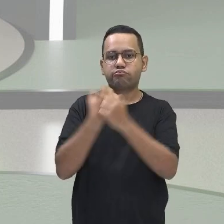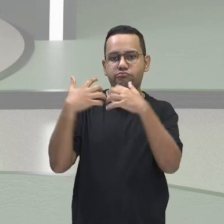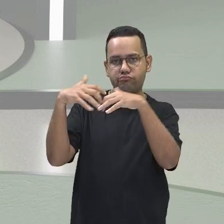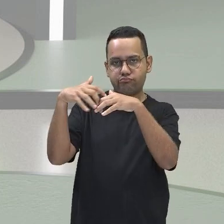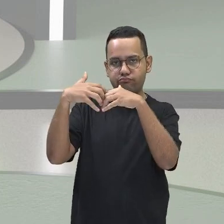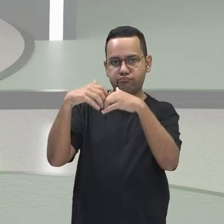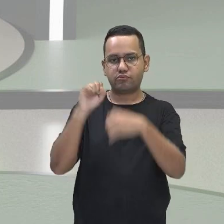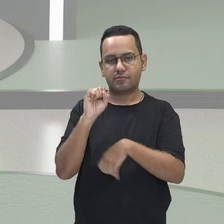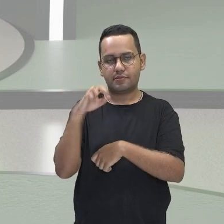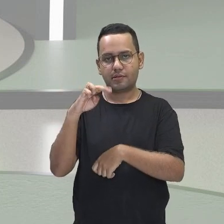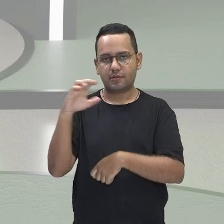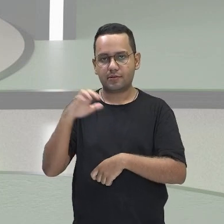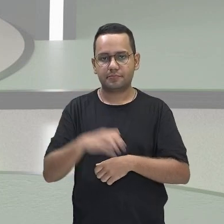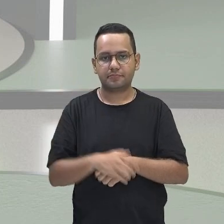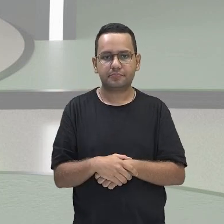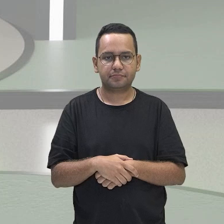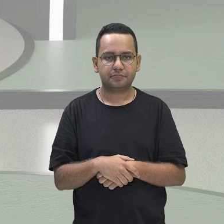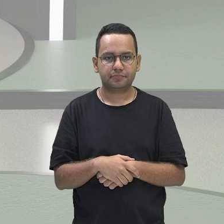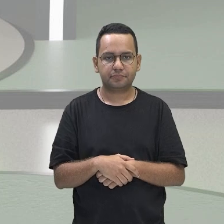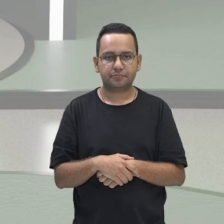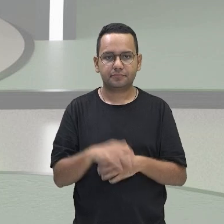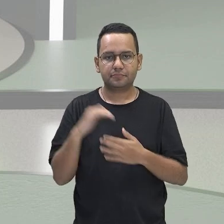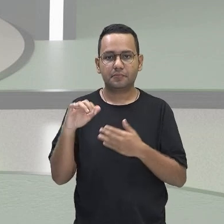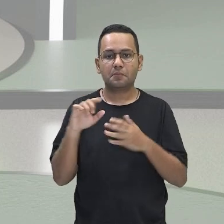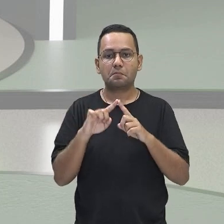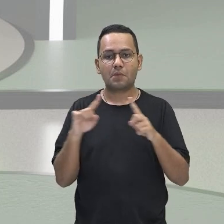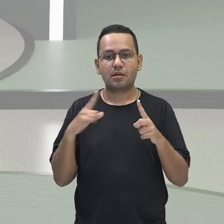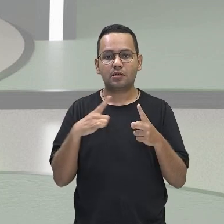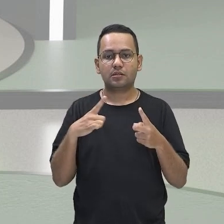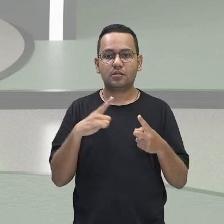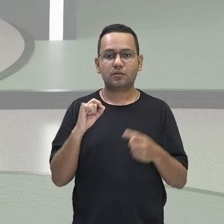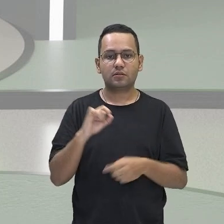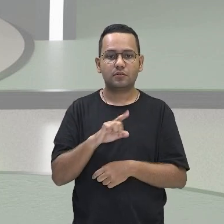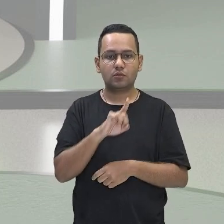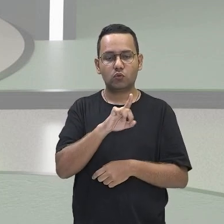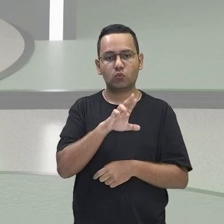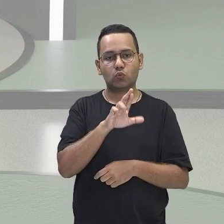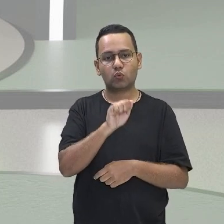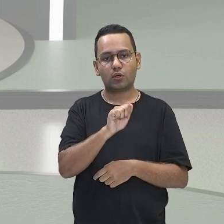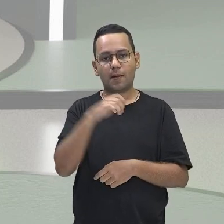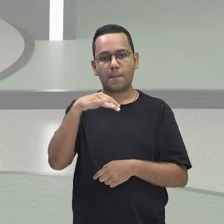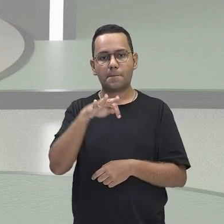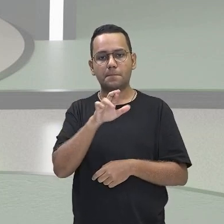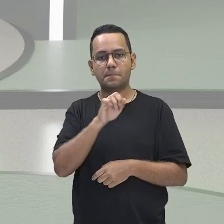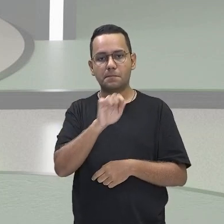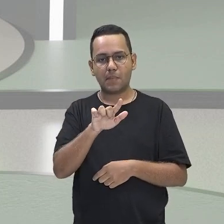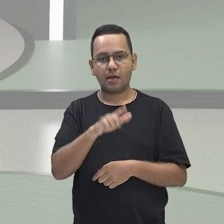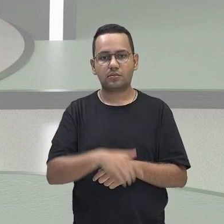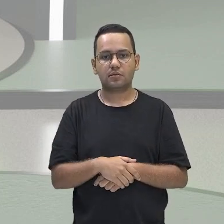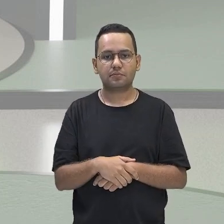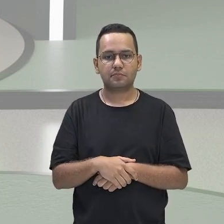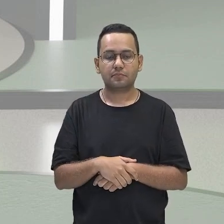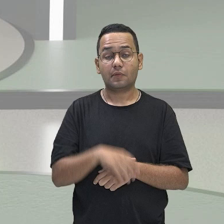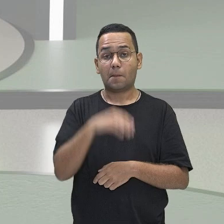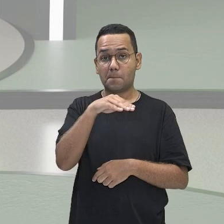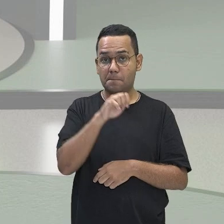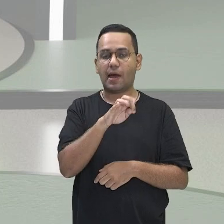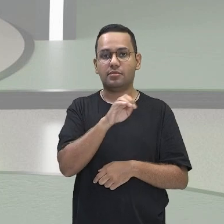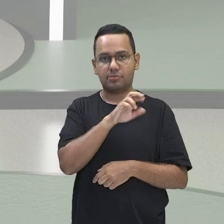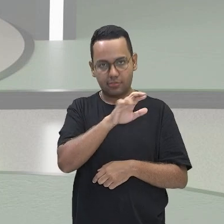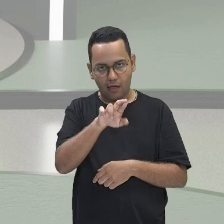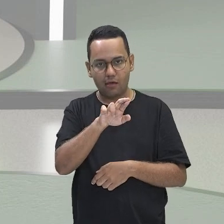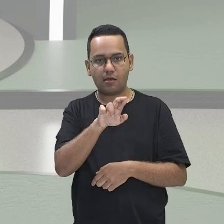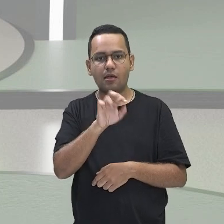As meninges, elas são divididas em dura mater, que é a mais externa, sendo